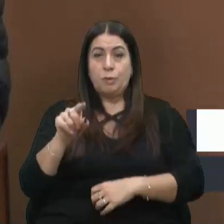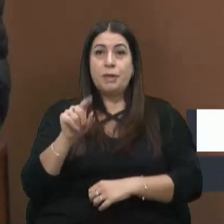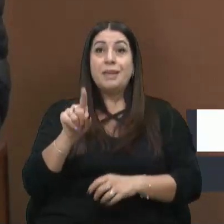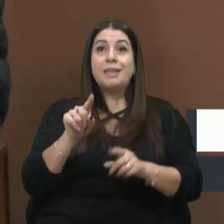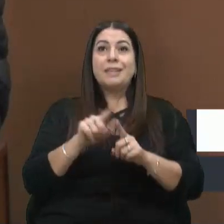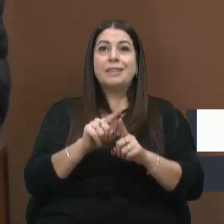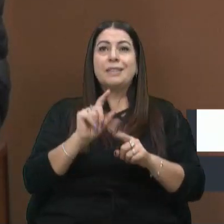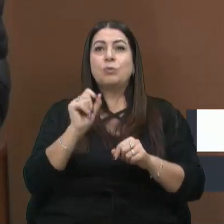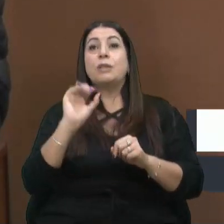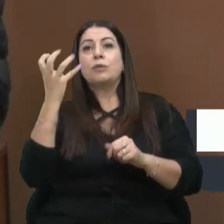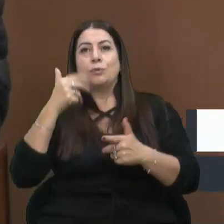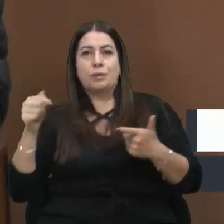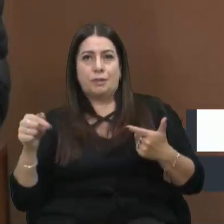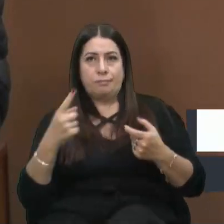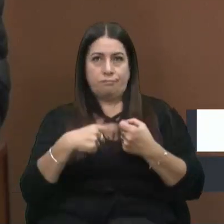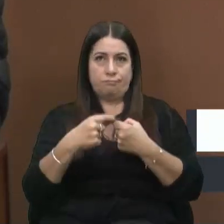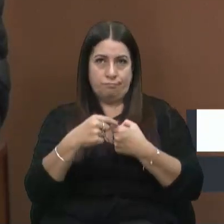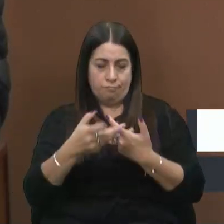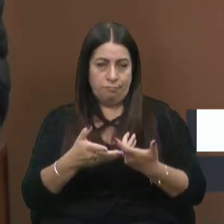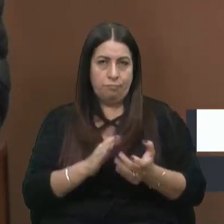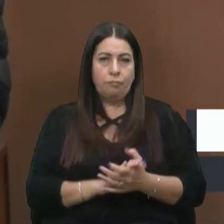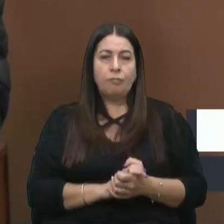desta situação